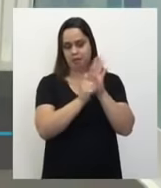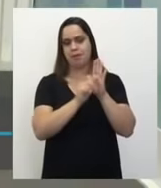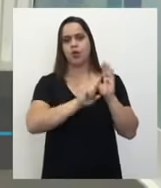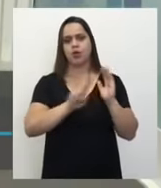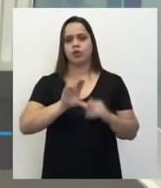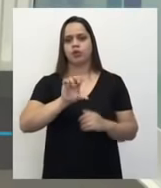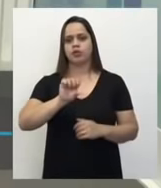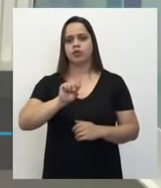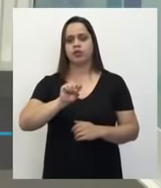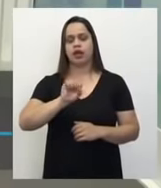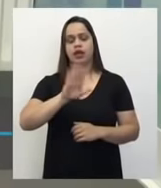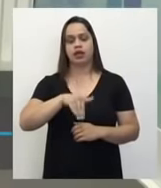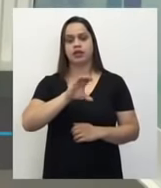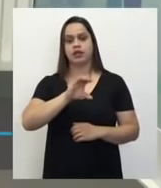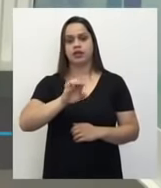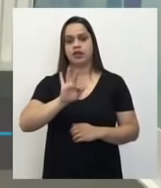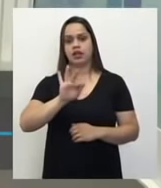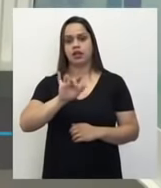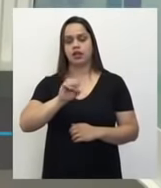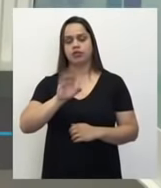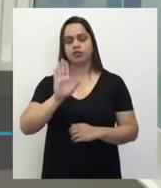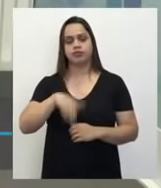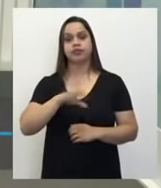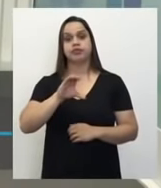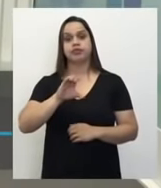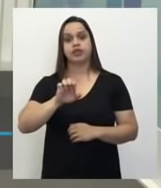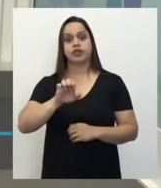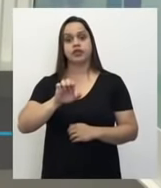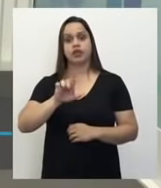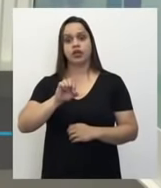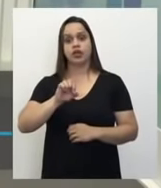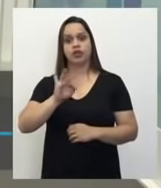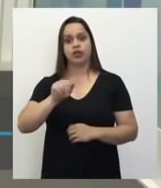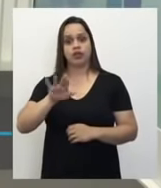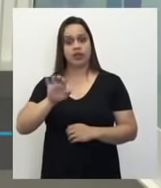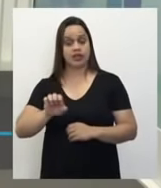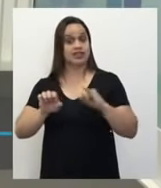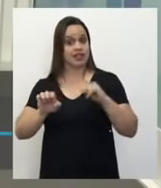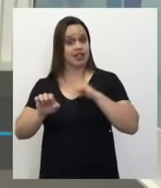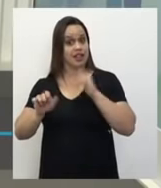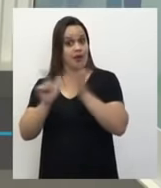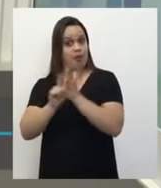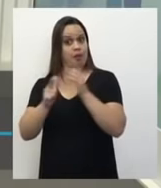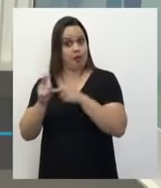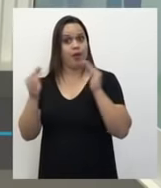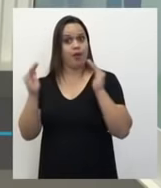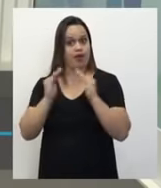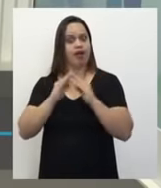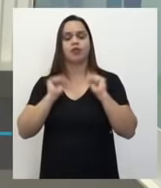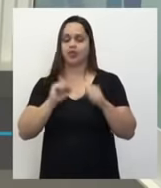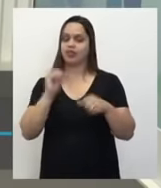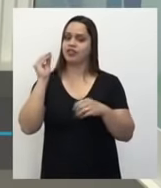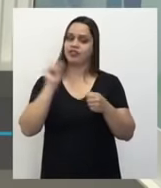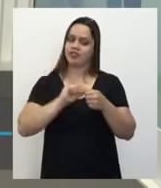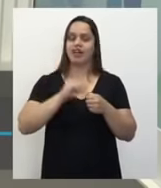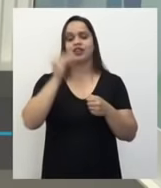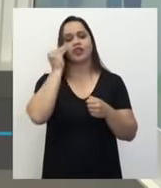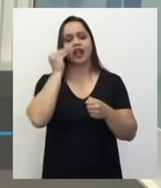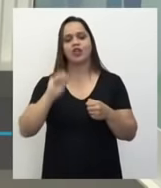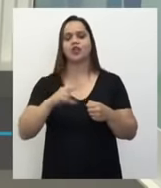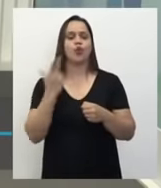de iluminação pode fazer com a lanterna do celular. Se tiver celofane em casa, pode fazer um teste, Pode né, fazer com professora? abajur, né? Pega um tecido colorido, joga